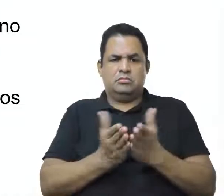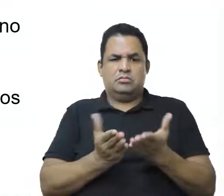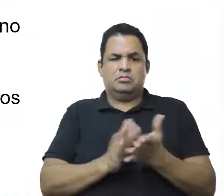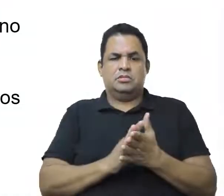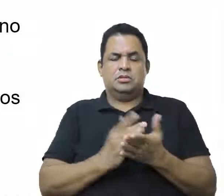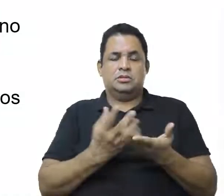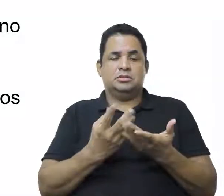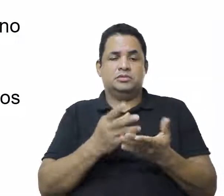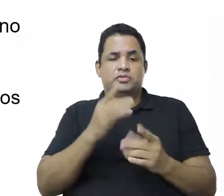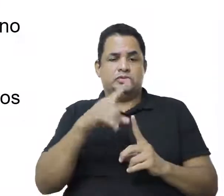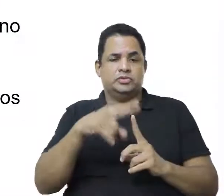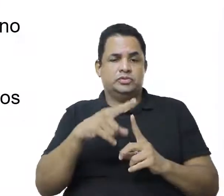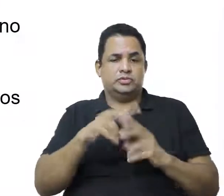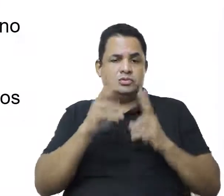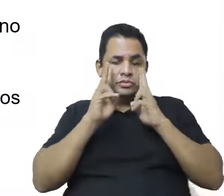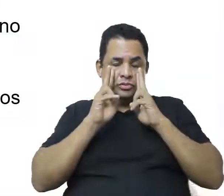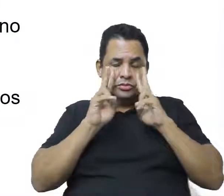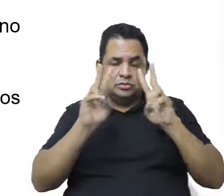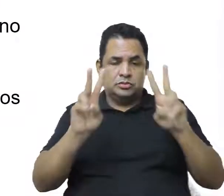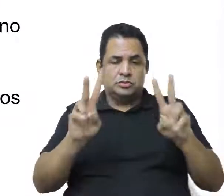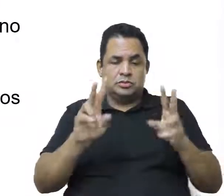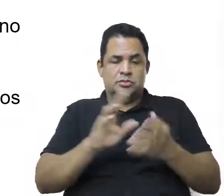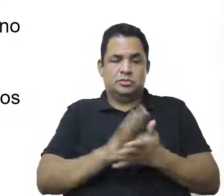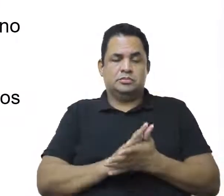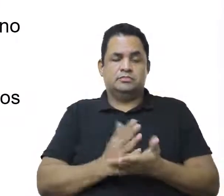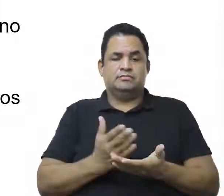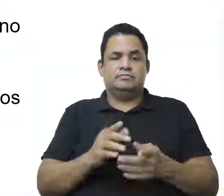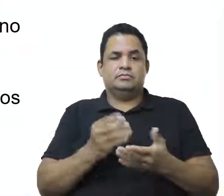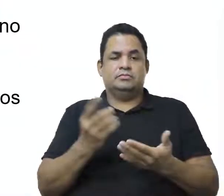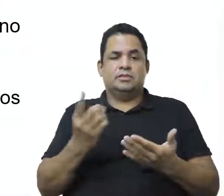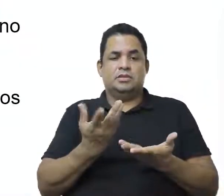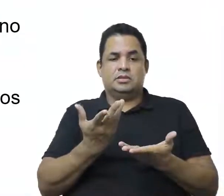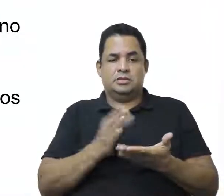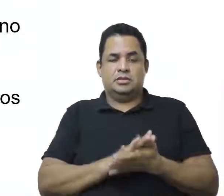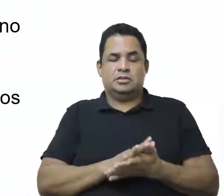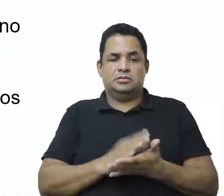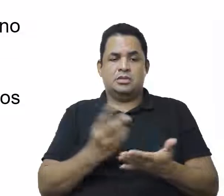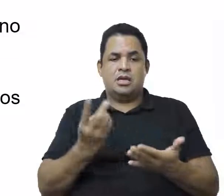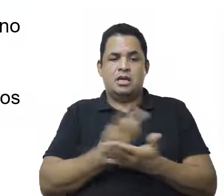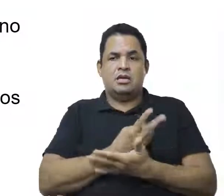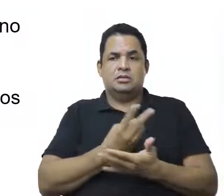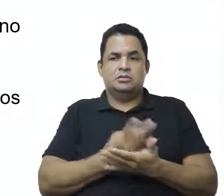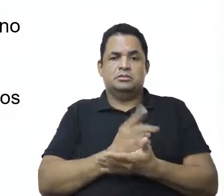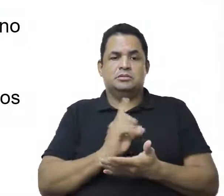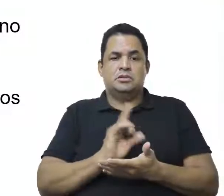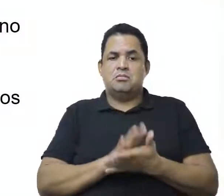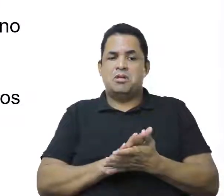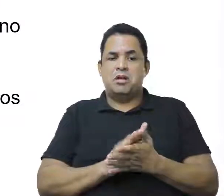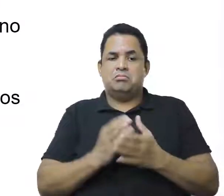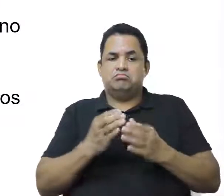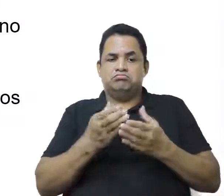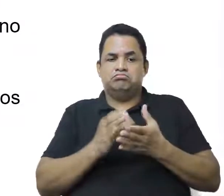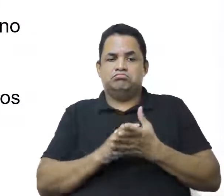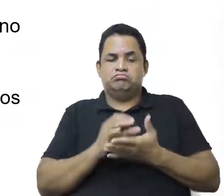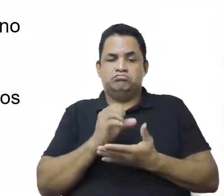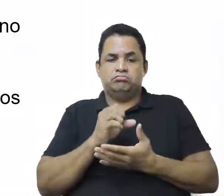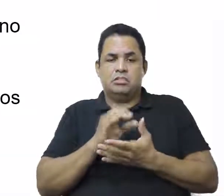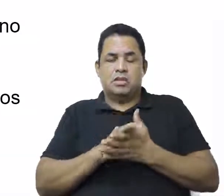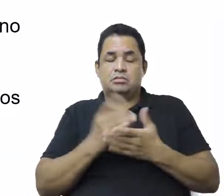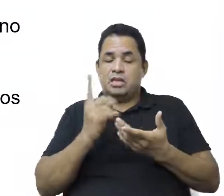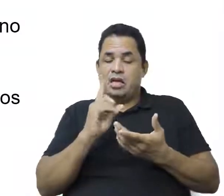de visão, tá certo? Então, por isso que essa também está errada, porque não é centralização. Na verdade, é